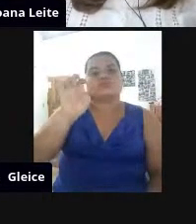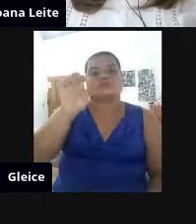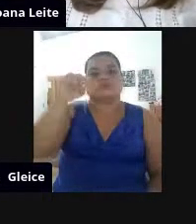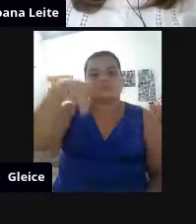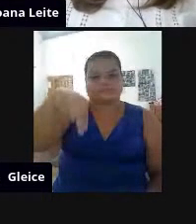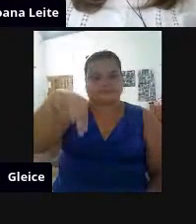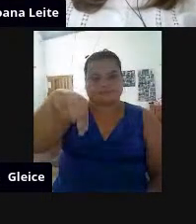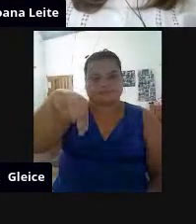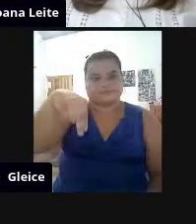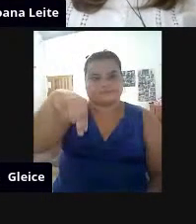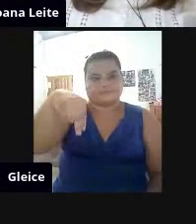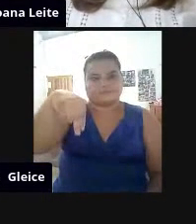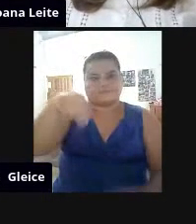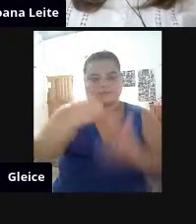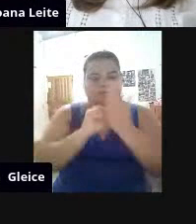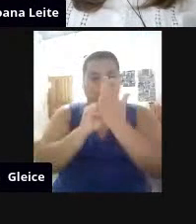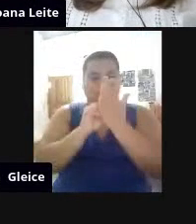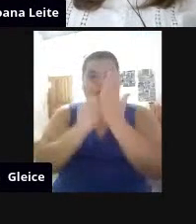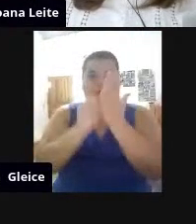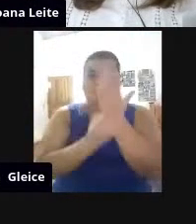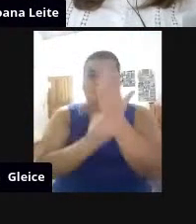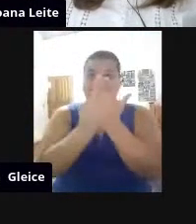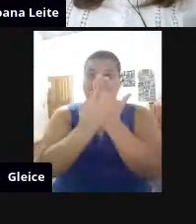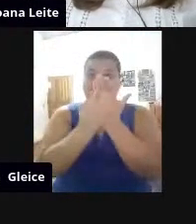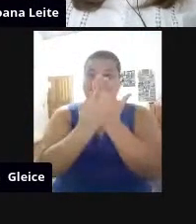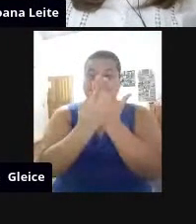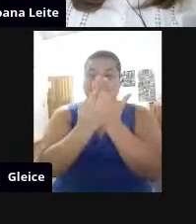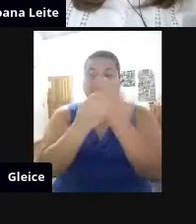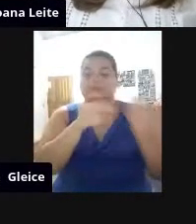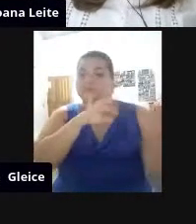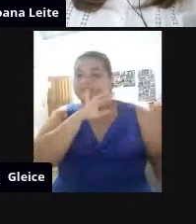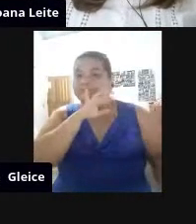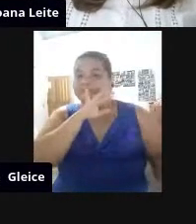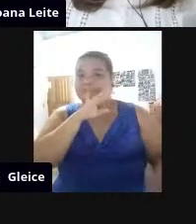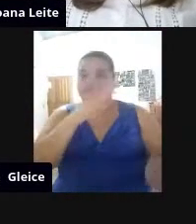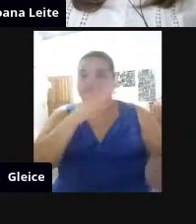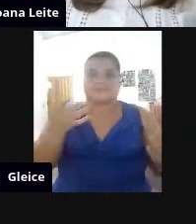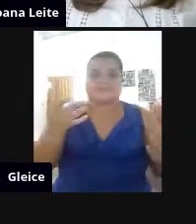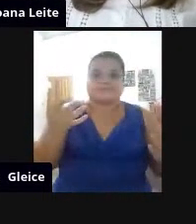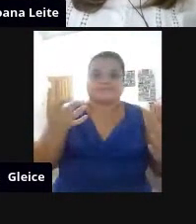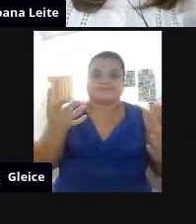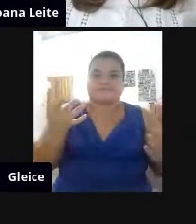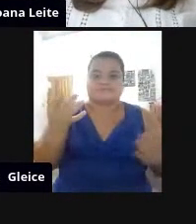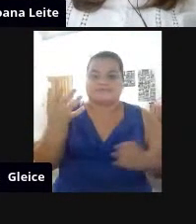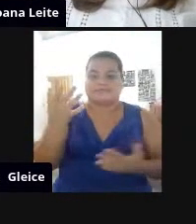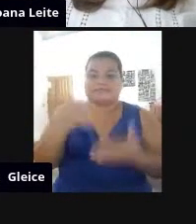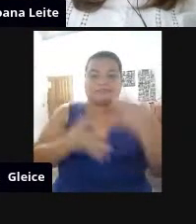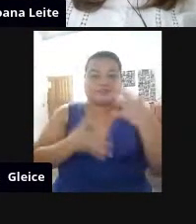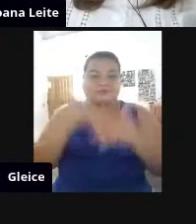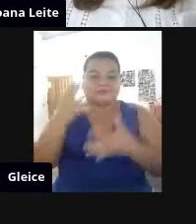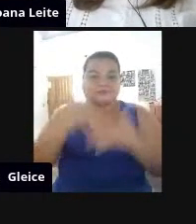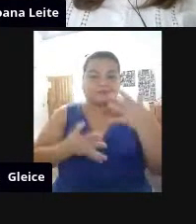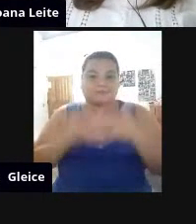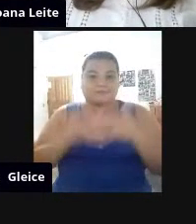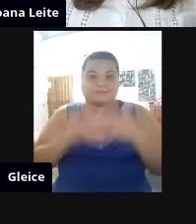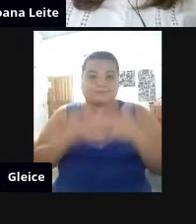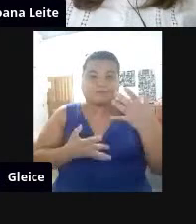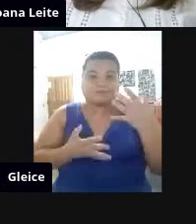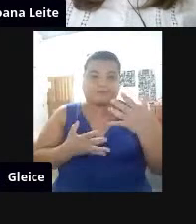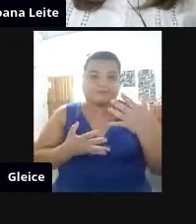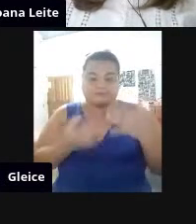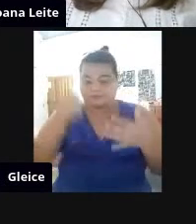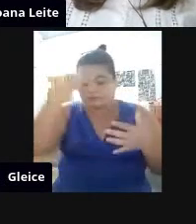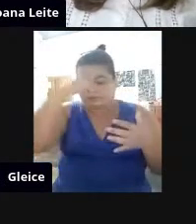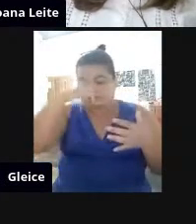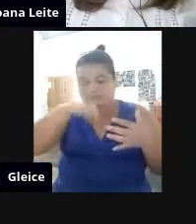proteína, o glúten tem proteína que vão ser internalizadas sem ser totalmente digeridas. Então, era para eles